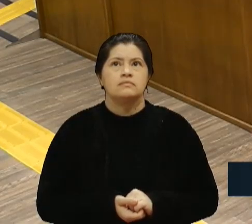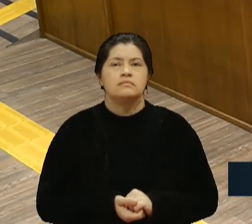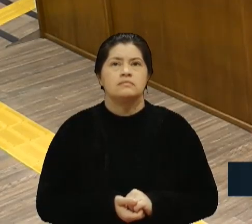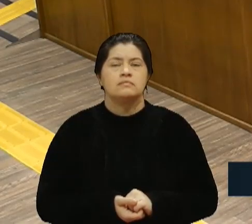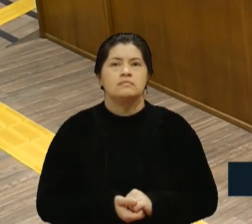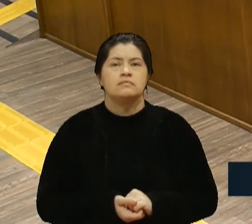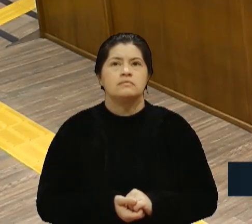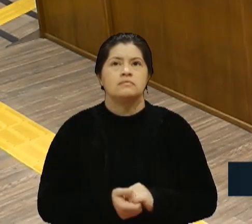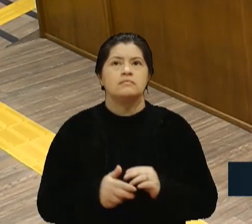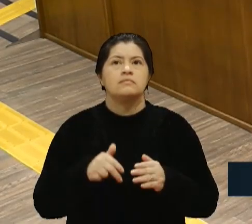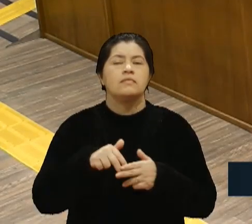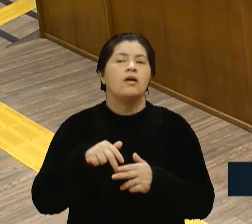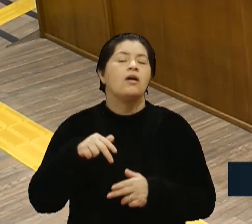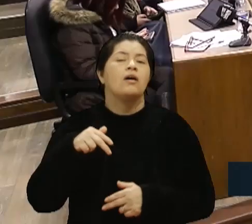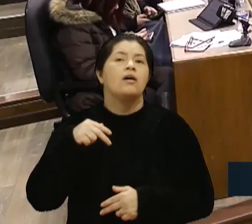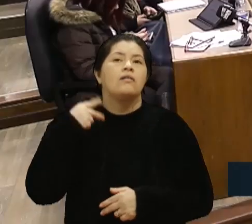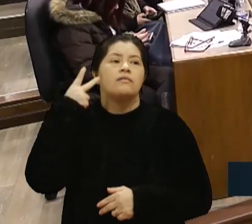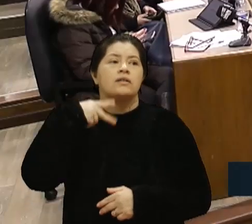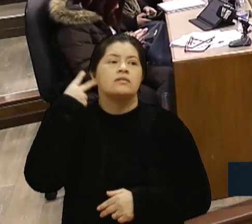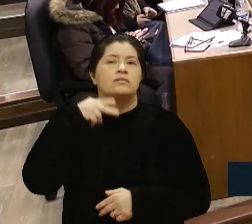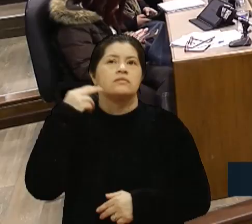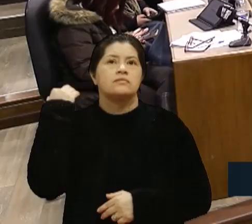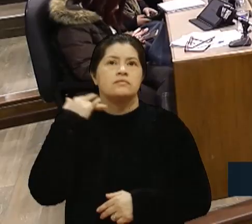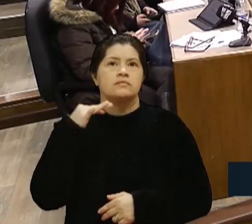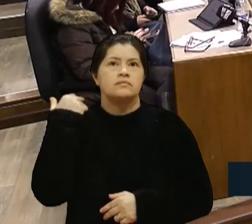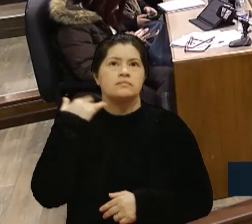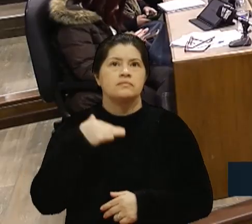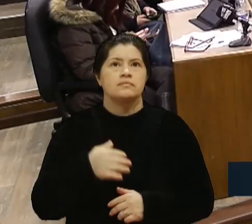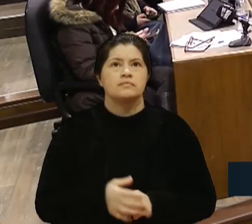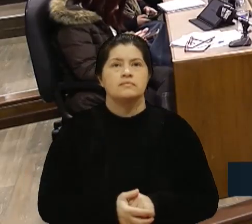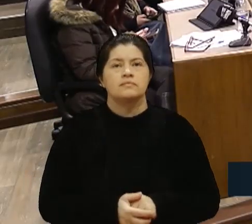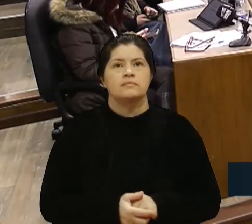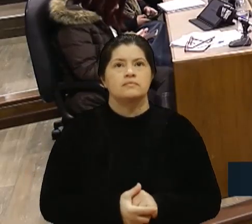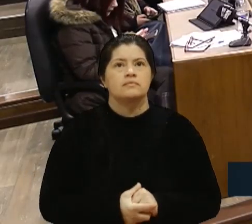Com a palavra a vereadora Andressa Marques.